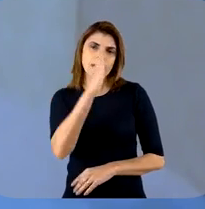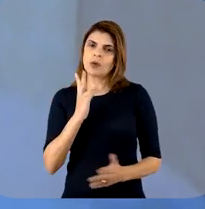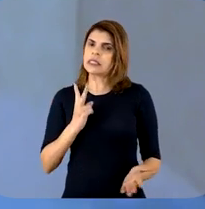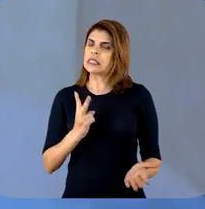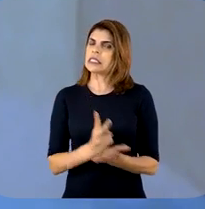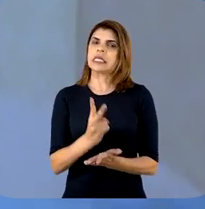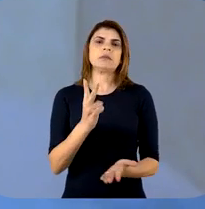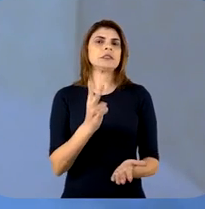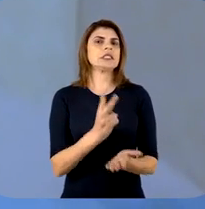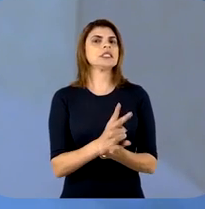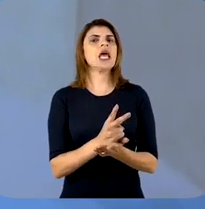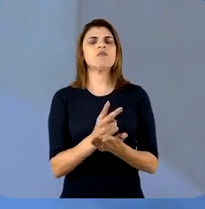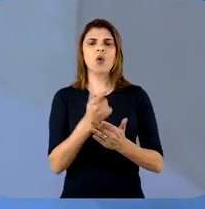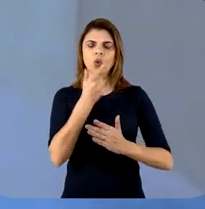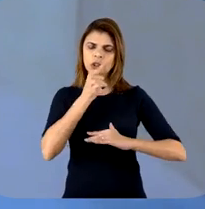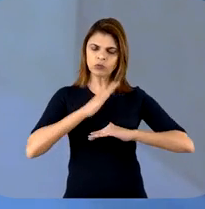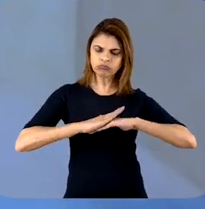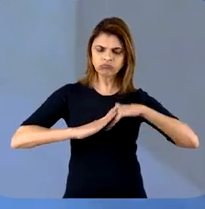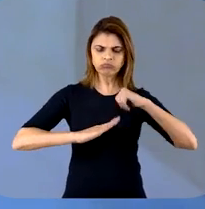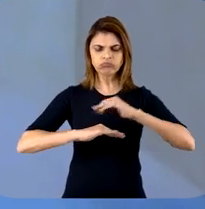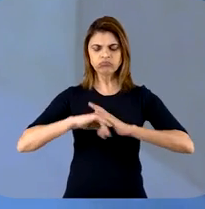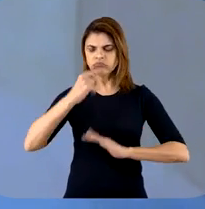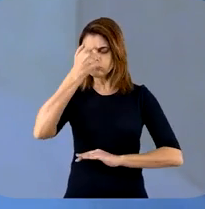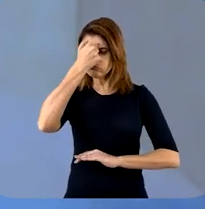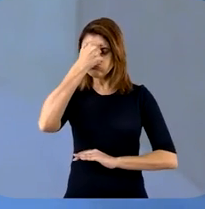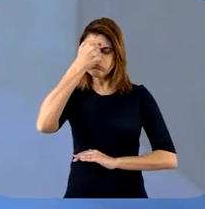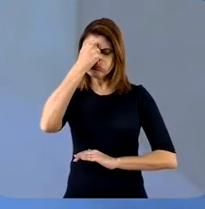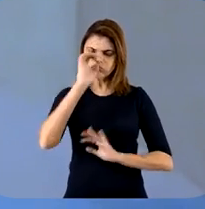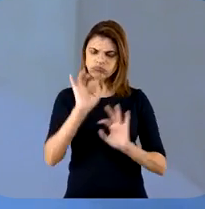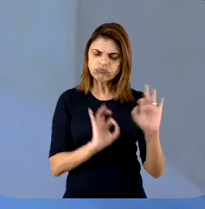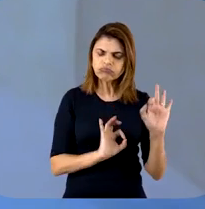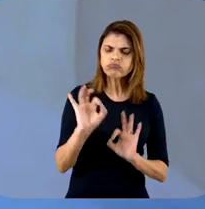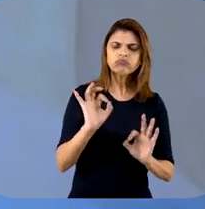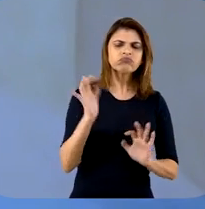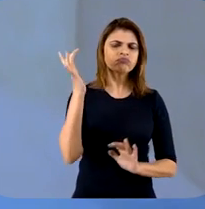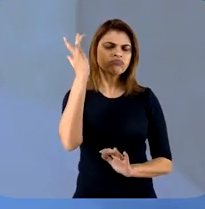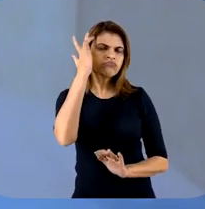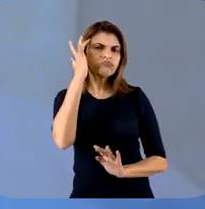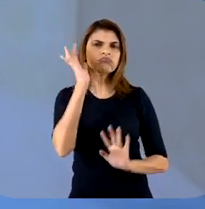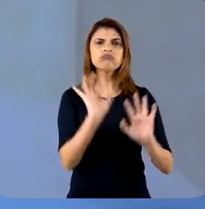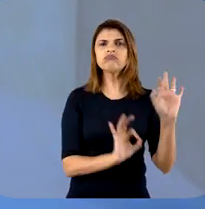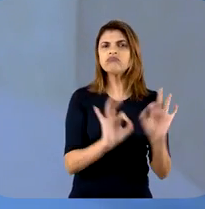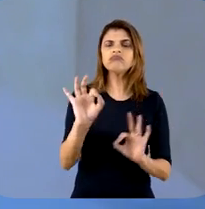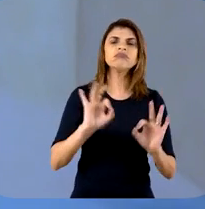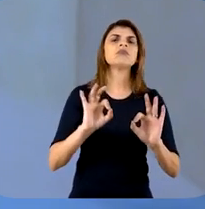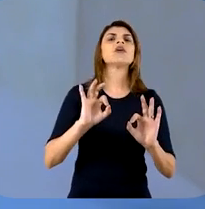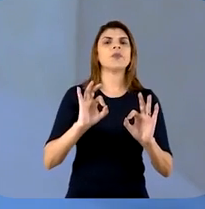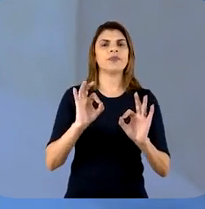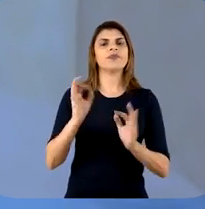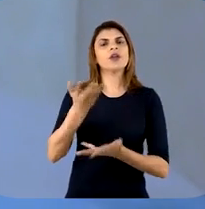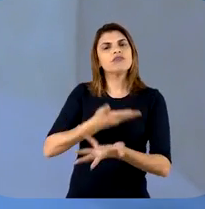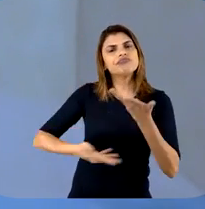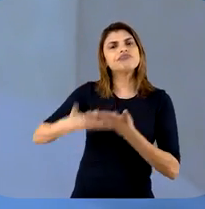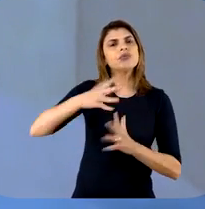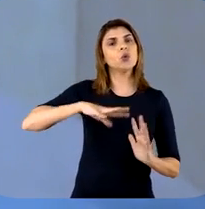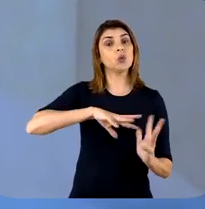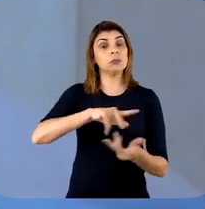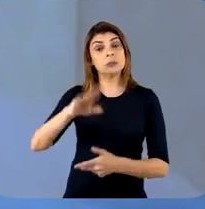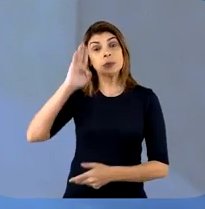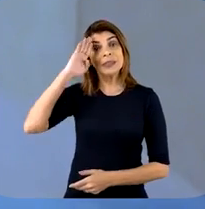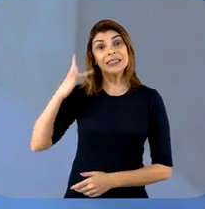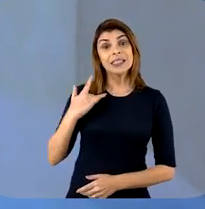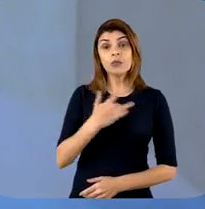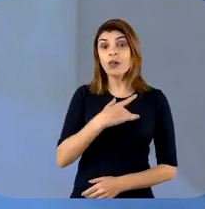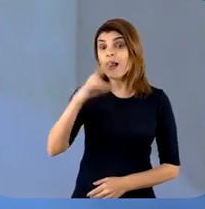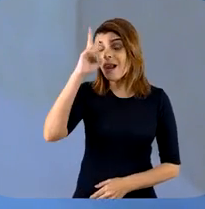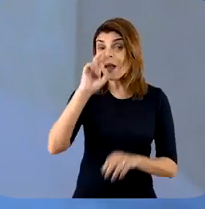fundamental para construir consensos em termos globais e particularmente na saúde. Só lembrar, o